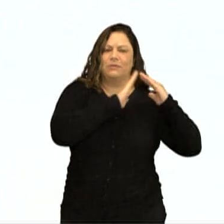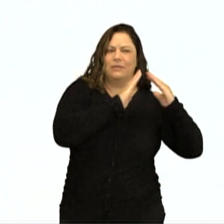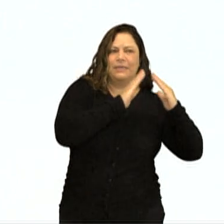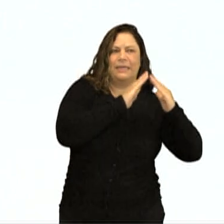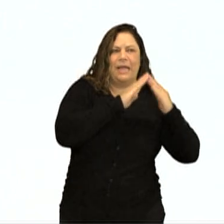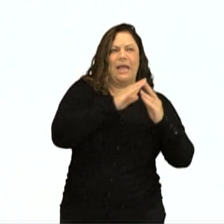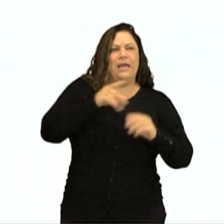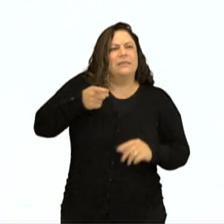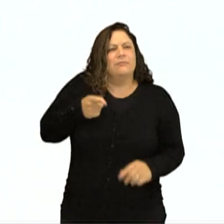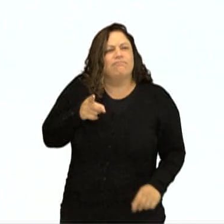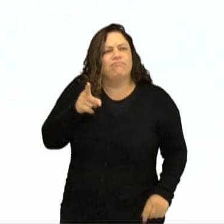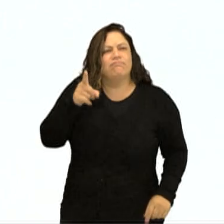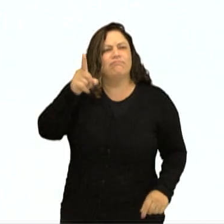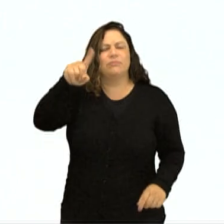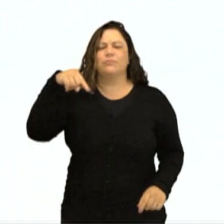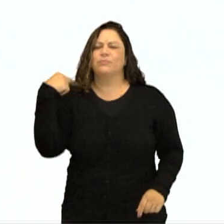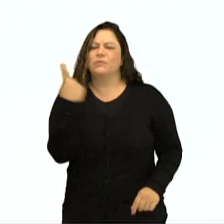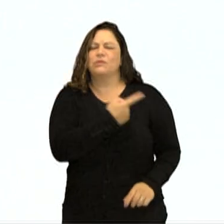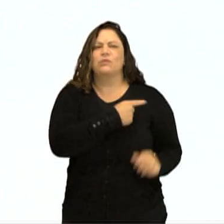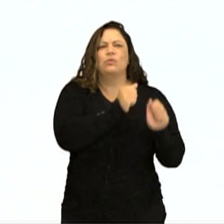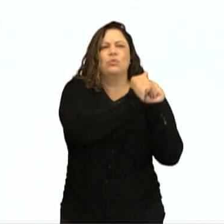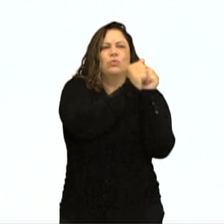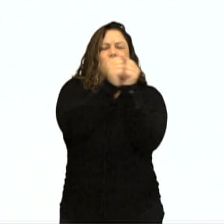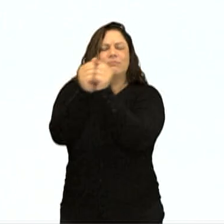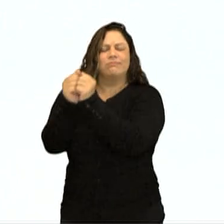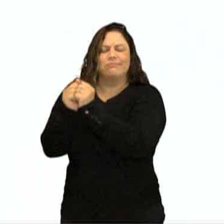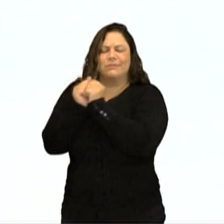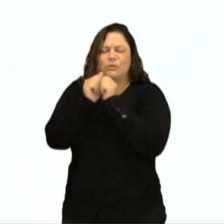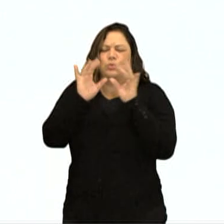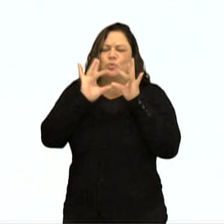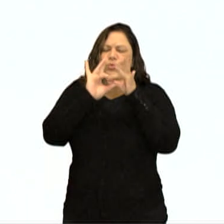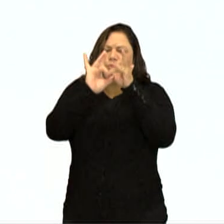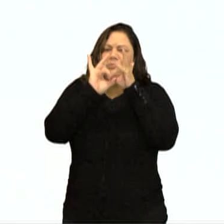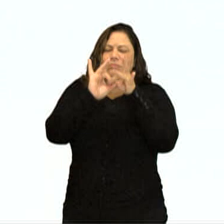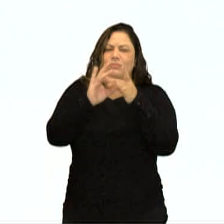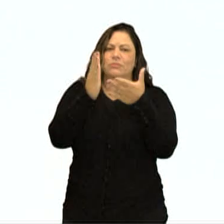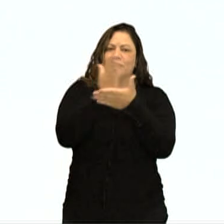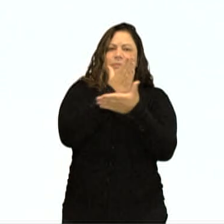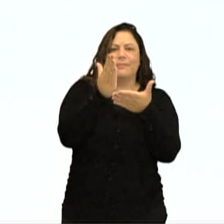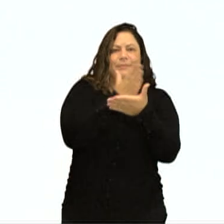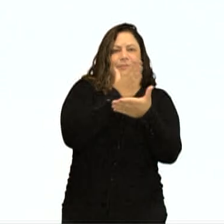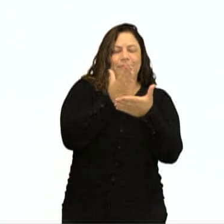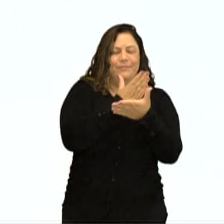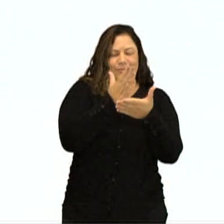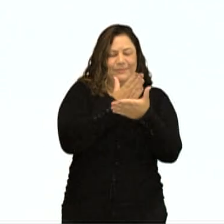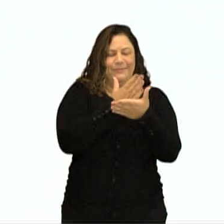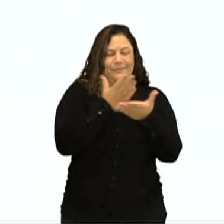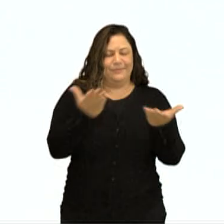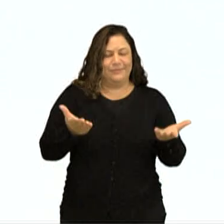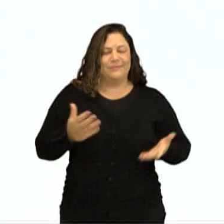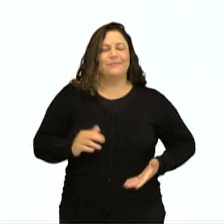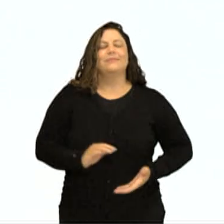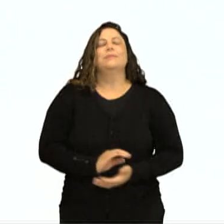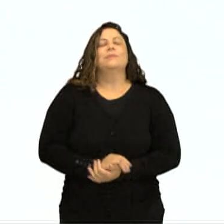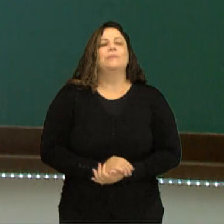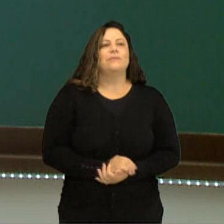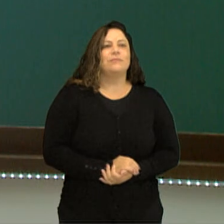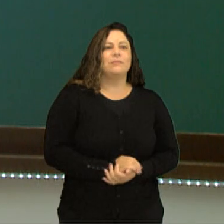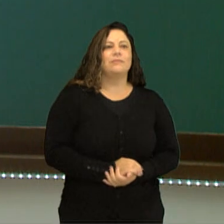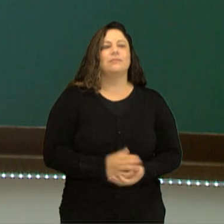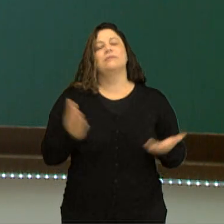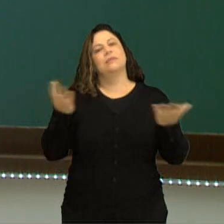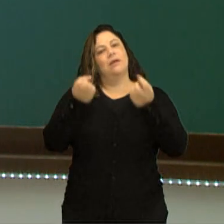e nós, lado a lado, como páginas de um livro. Então vemos o eu lírico aí falando a